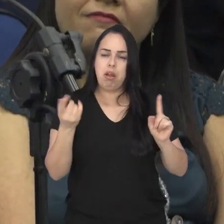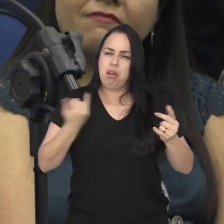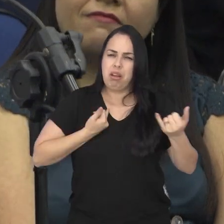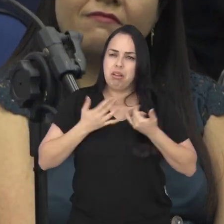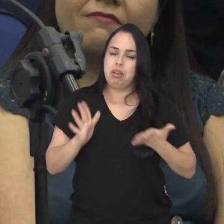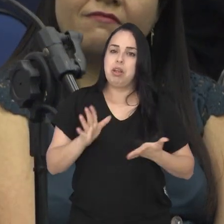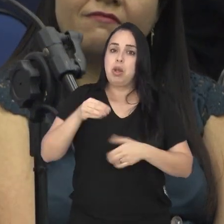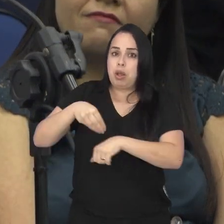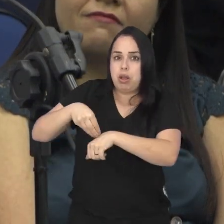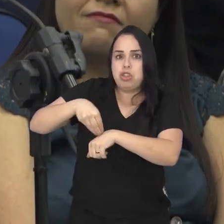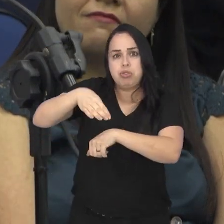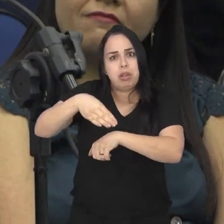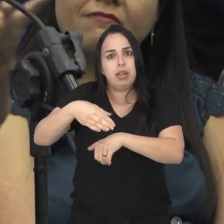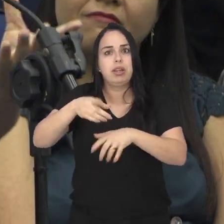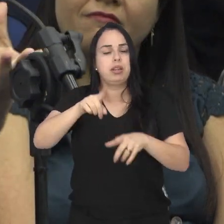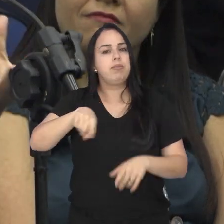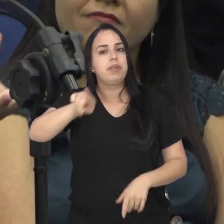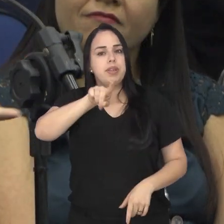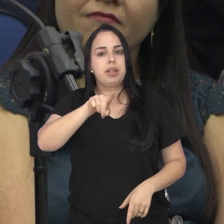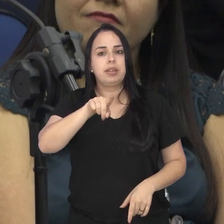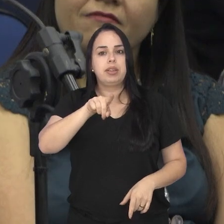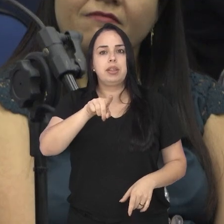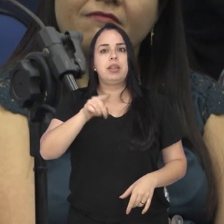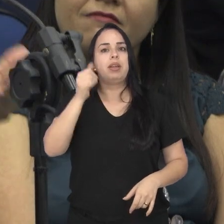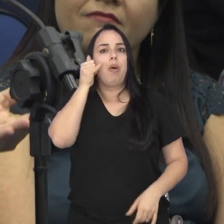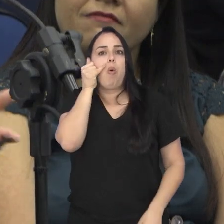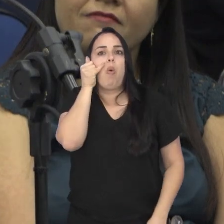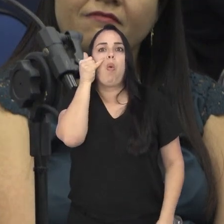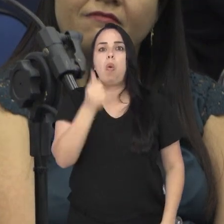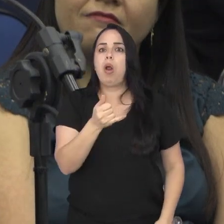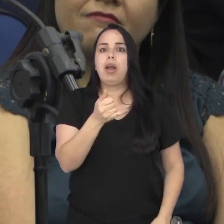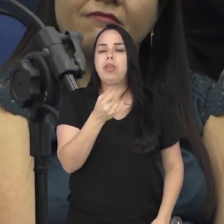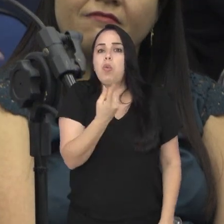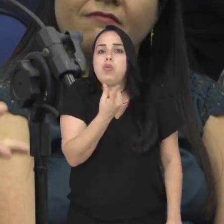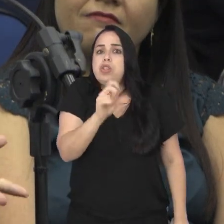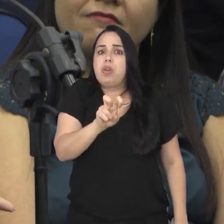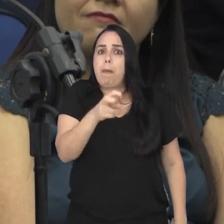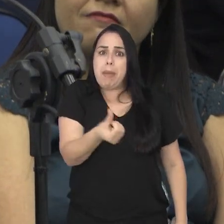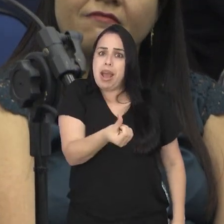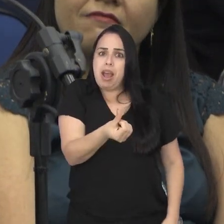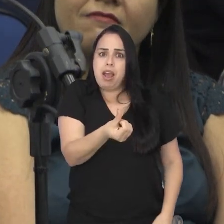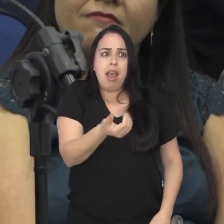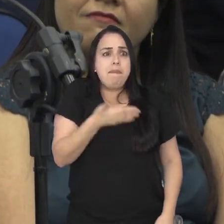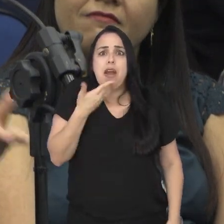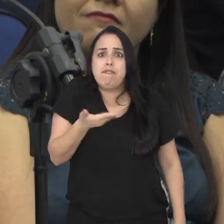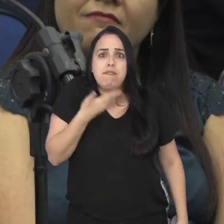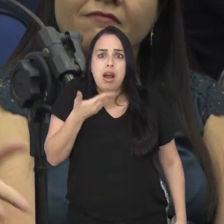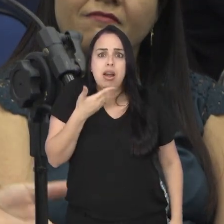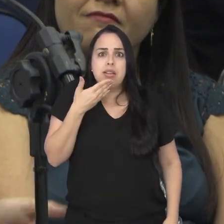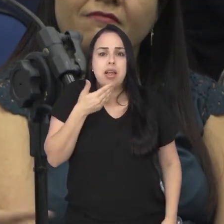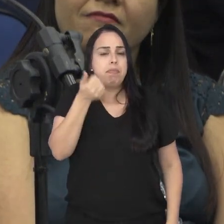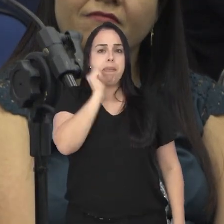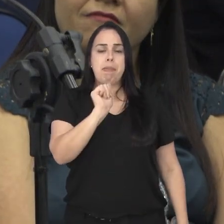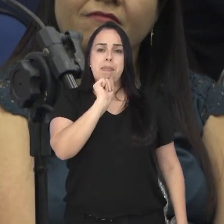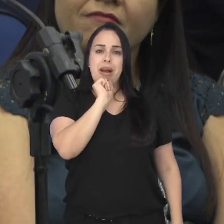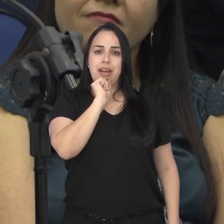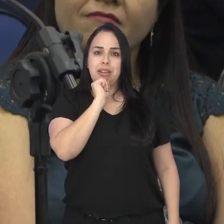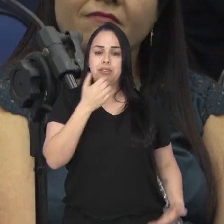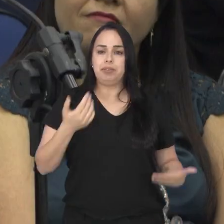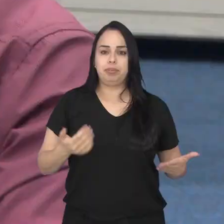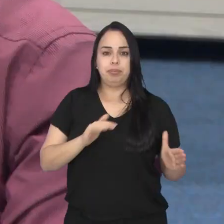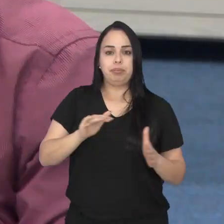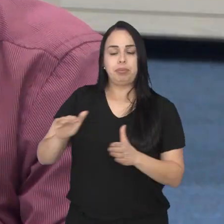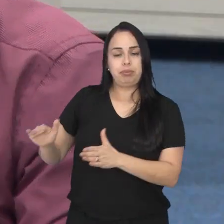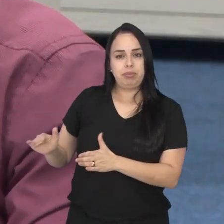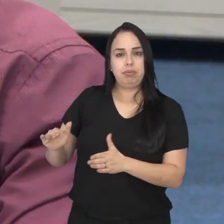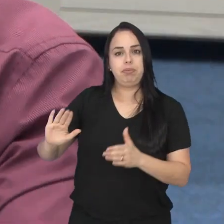outra sugestão que eu deixo aqui é que seja implantado um canal de comunicação não 56 gente para as mães a que